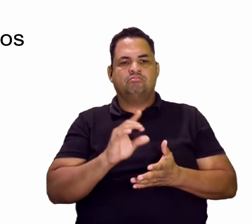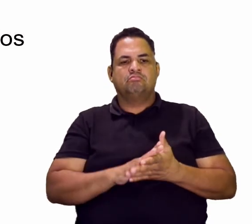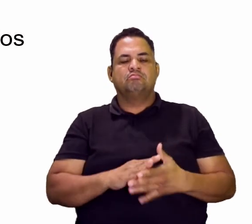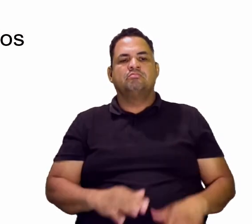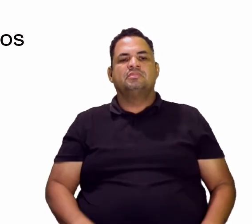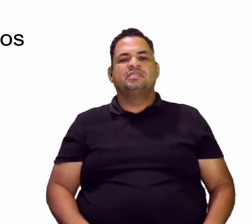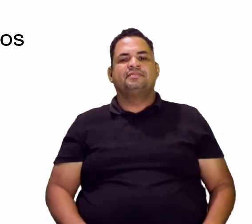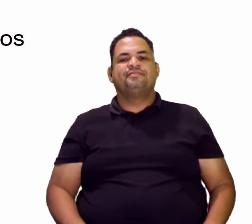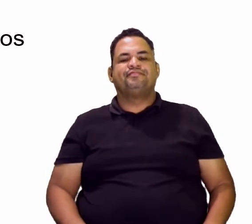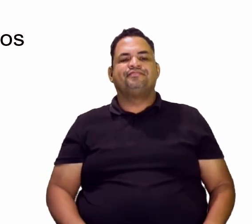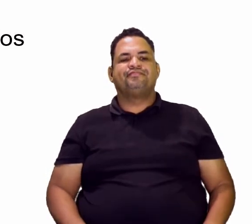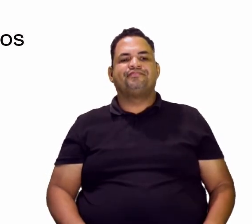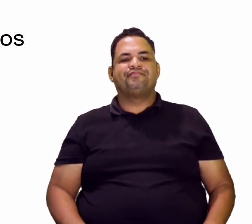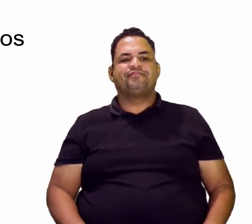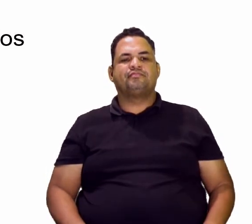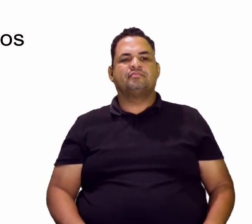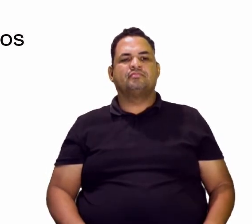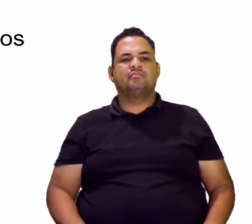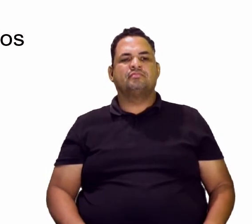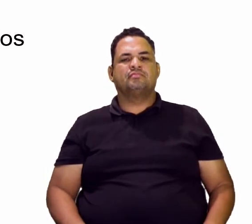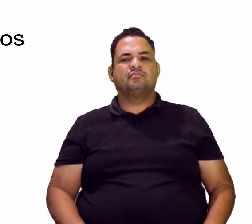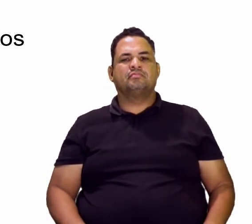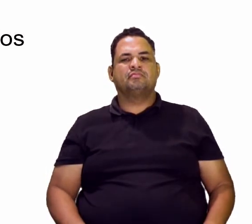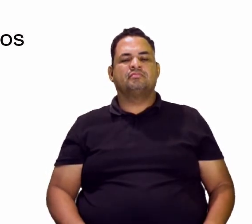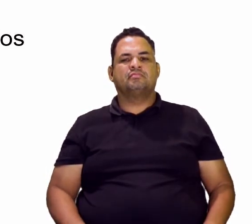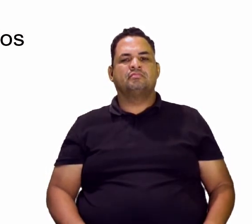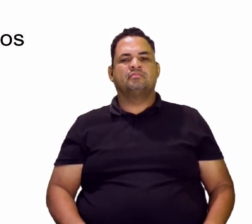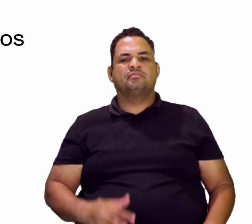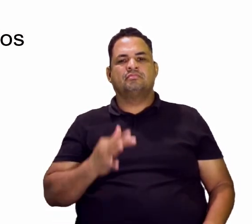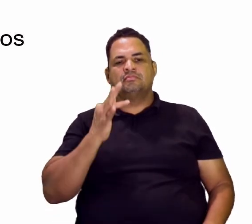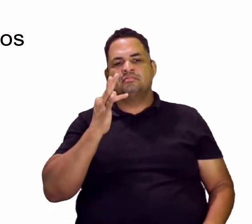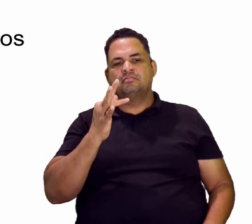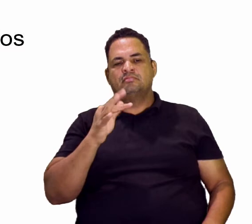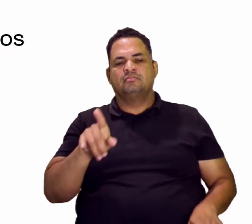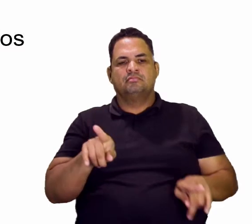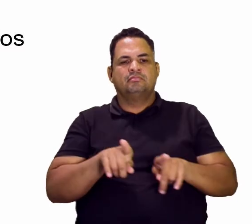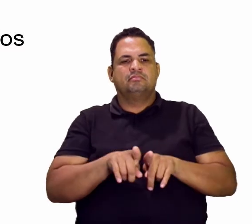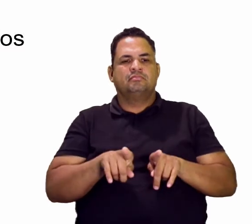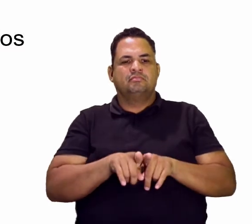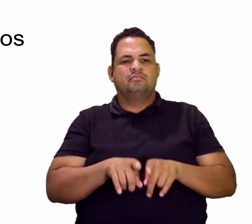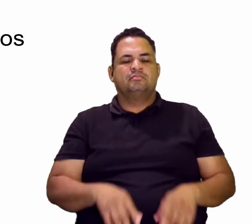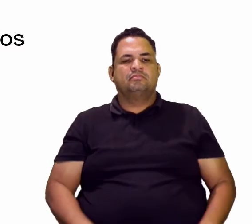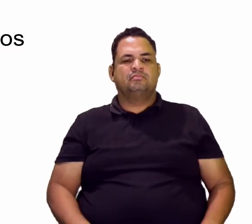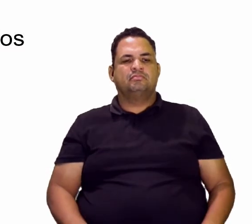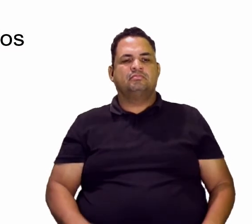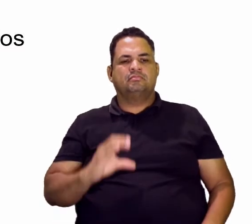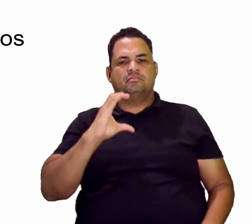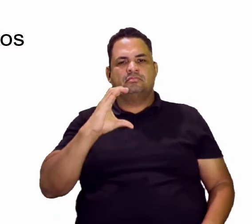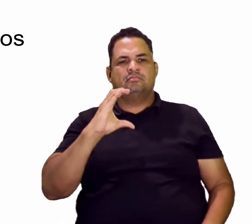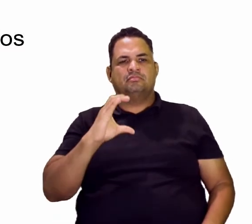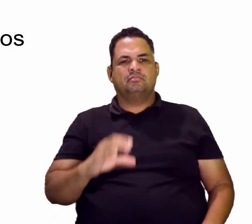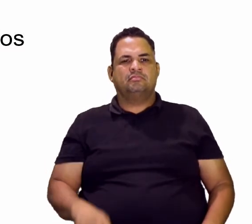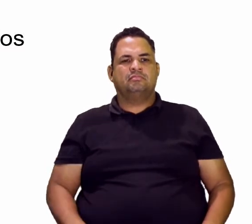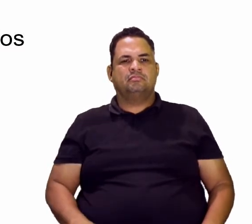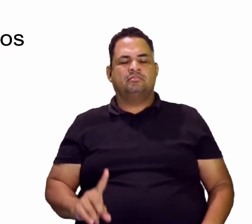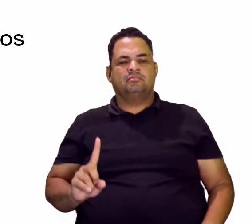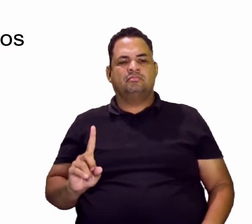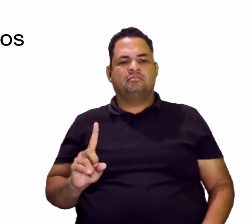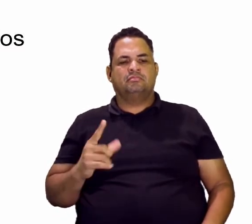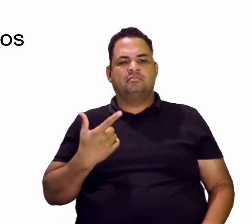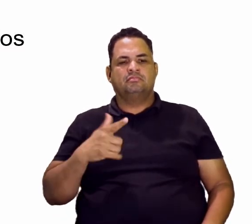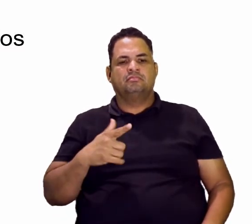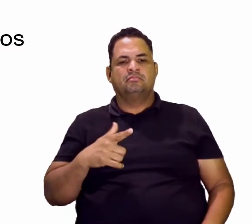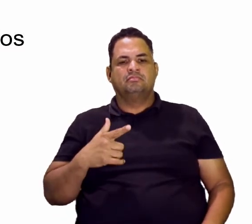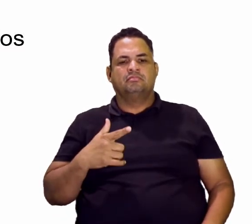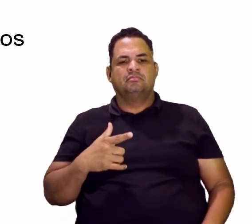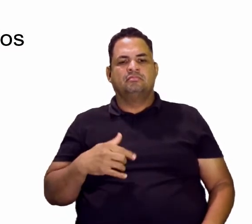parasitam também esses grupos de seres vivos. Ok? Então, falsa também. A C. Não